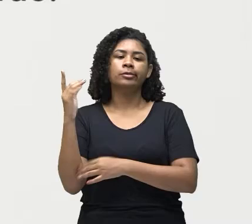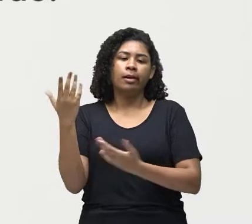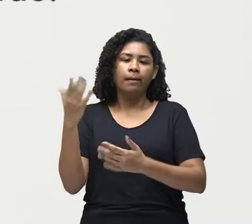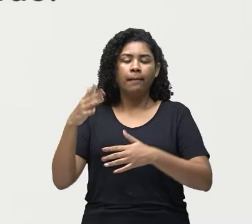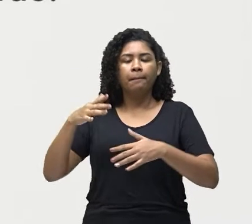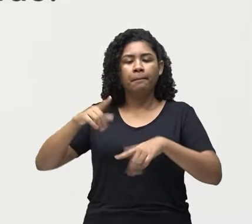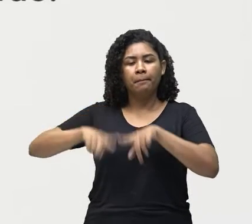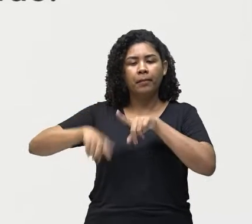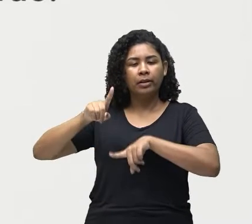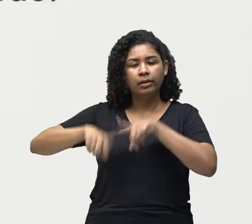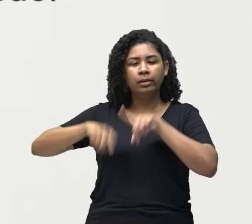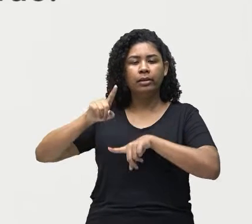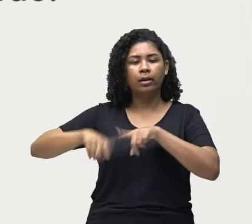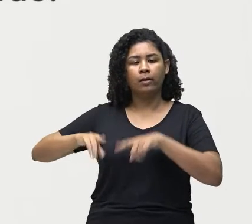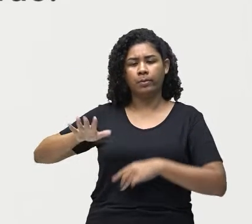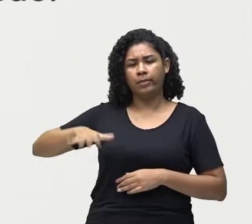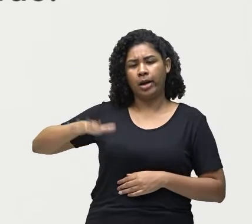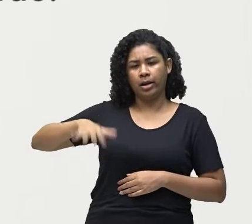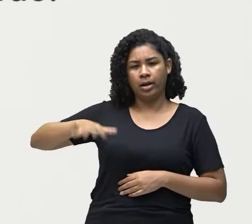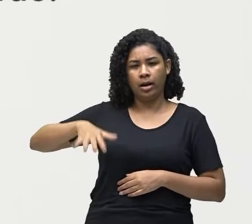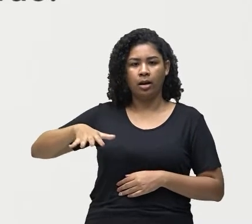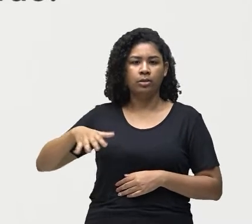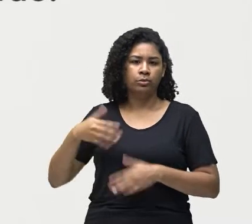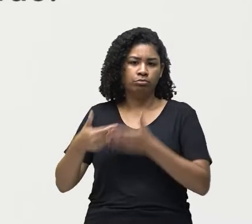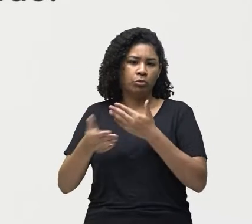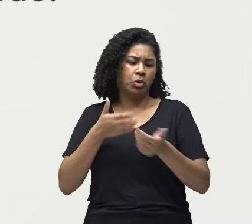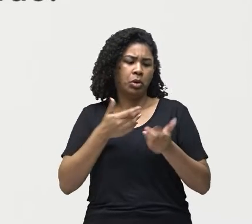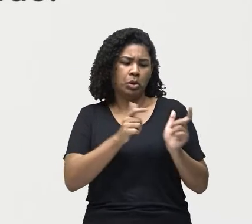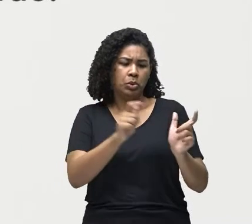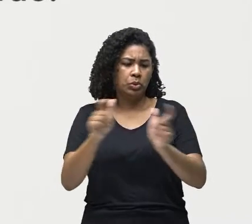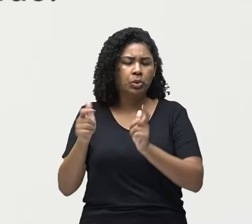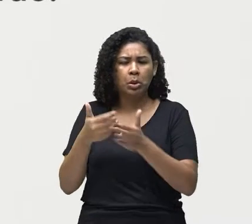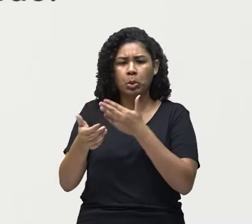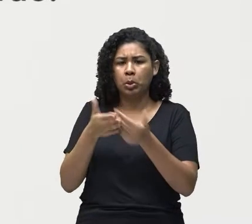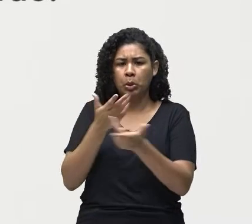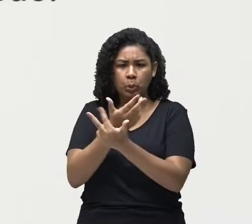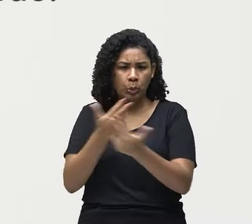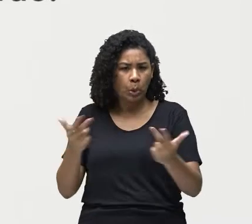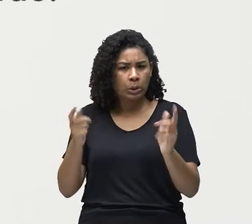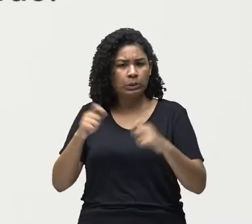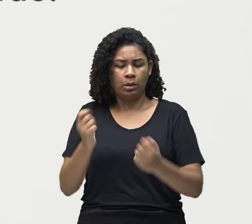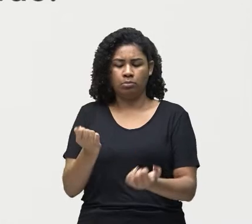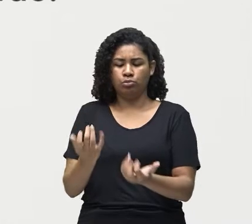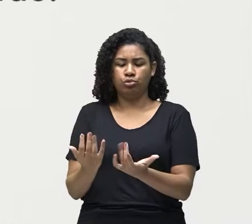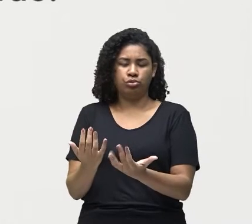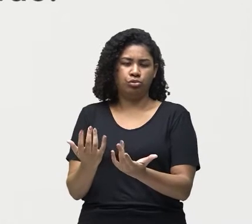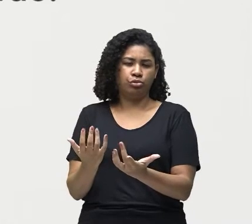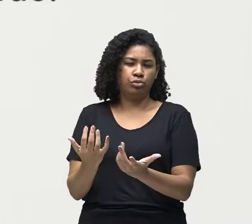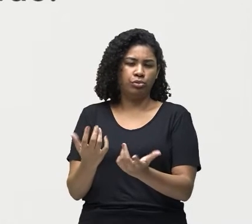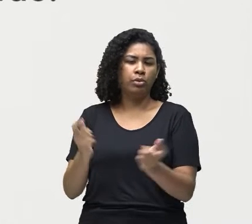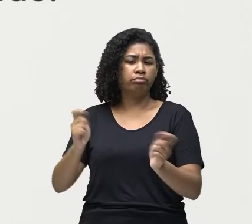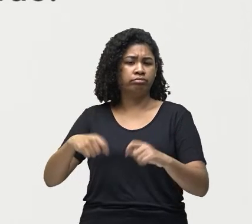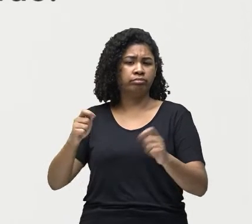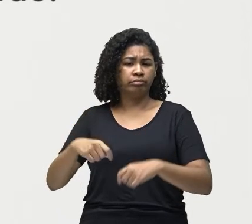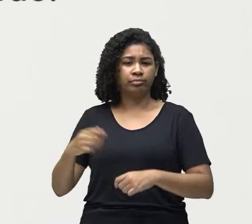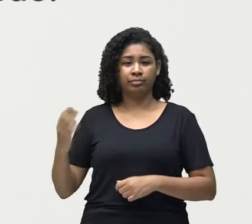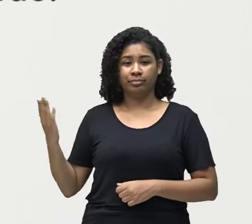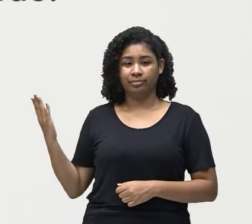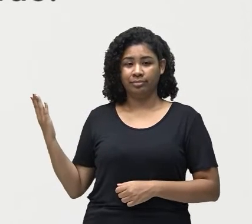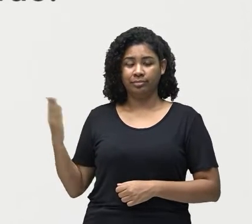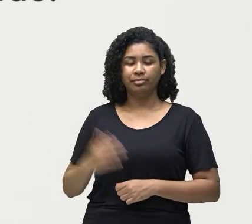matéria-prima barata e encontrada em qualquer lugar, tá? Essa também é uma vantagem relacionada à energia